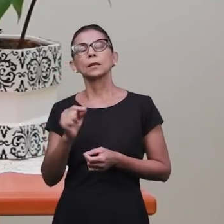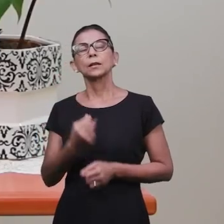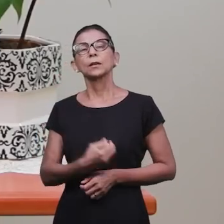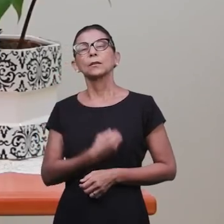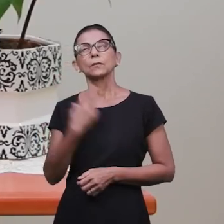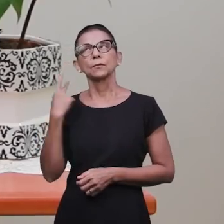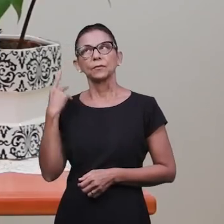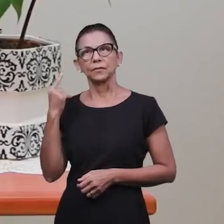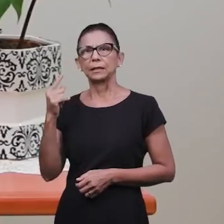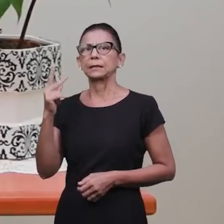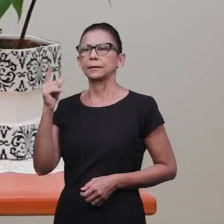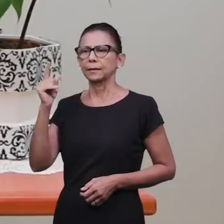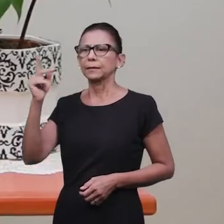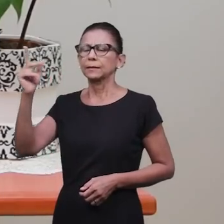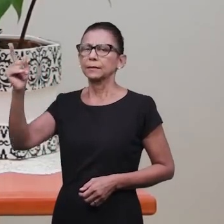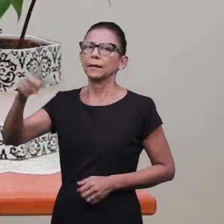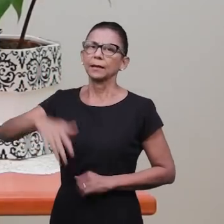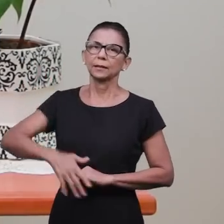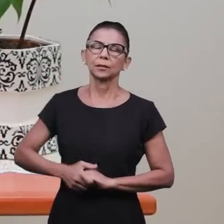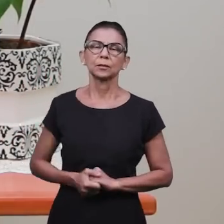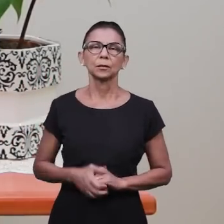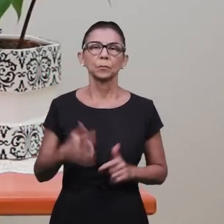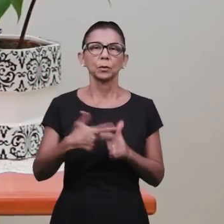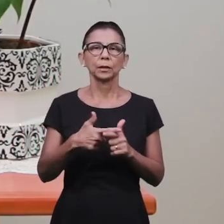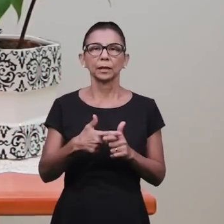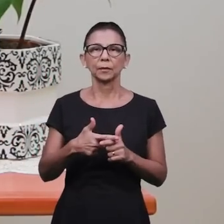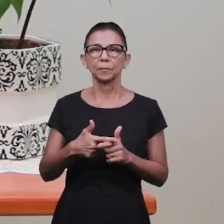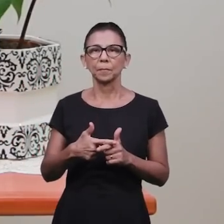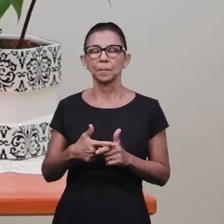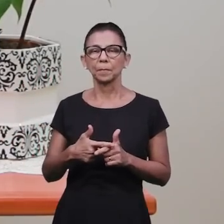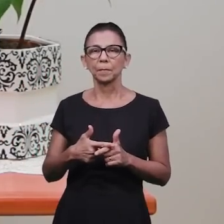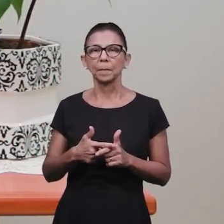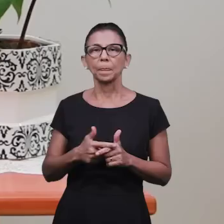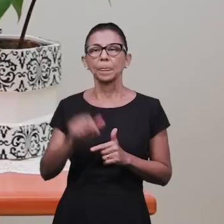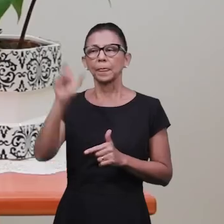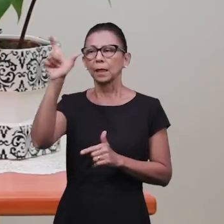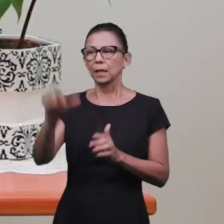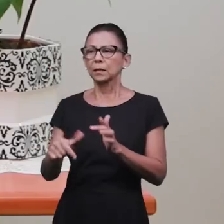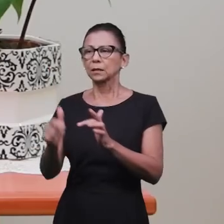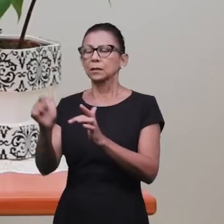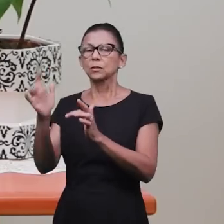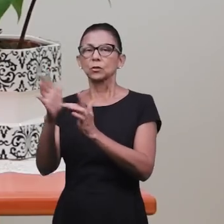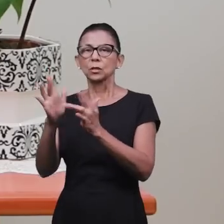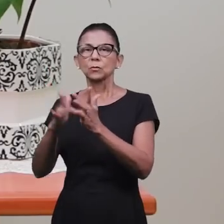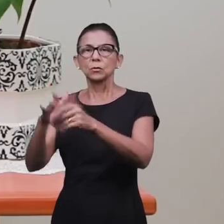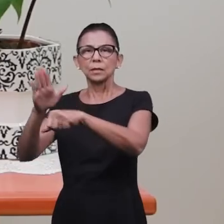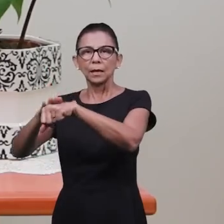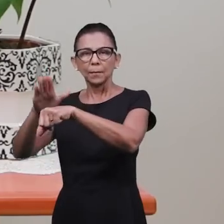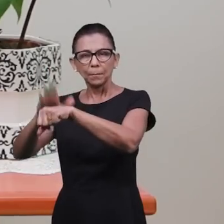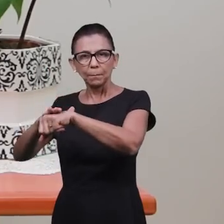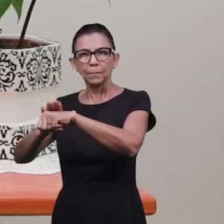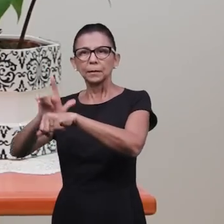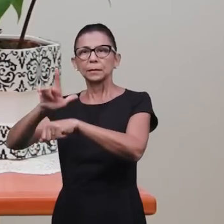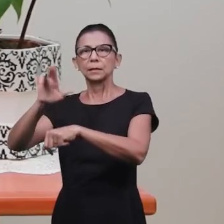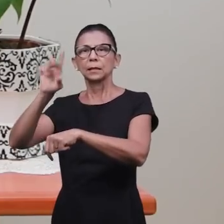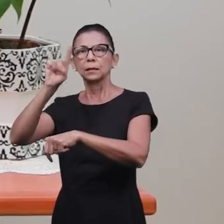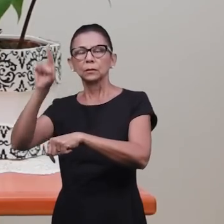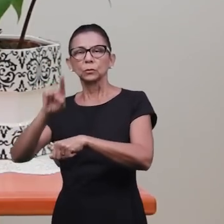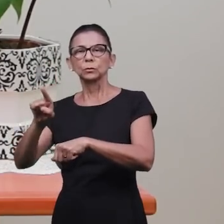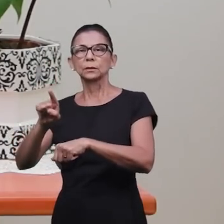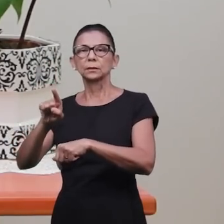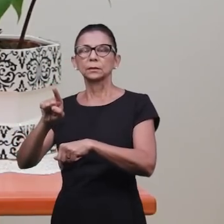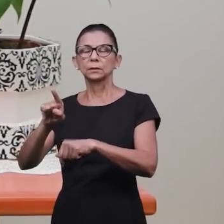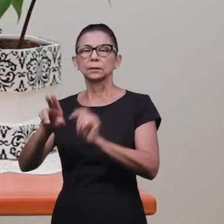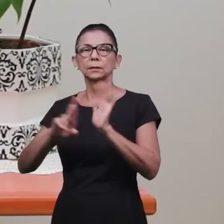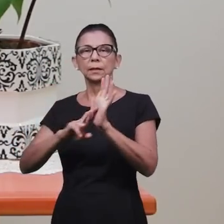assim desta maneira: nele estava a luz, e a luz era a vida dos homens. Nele